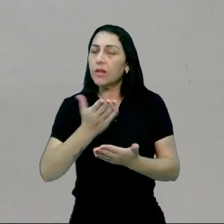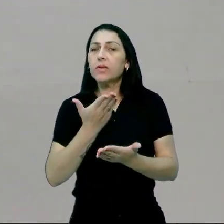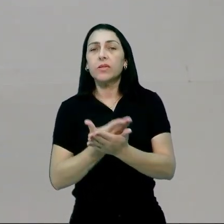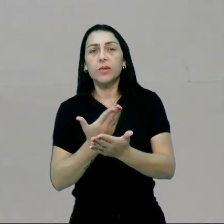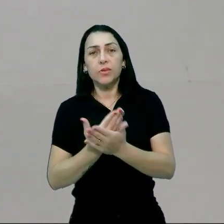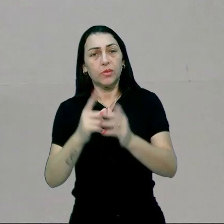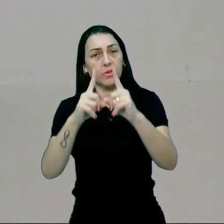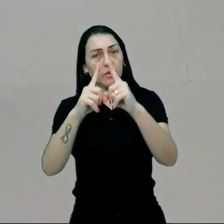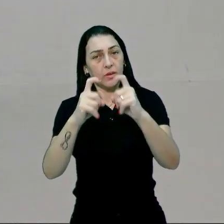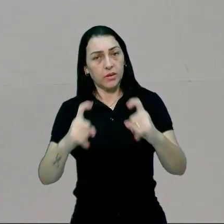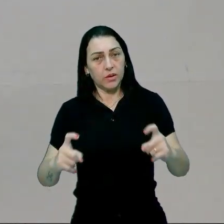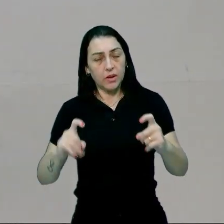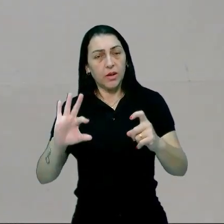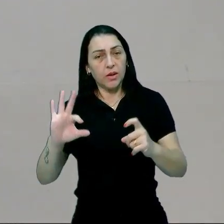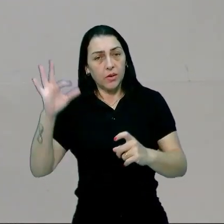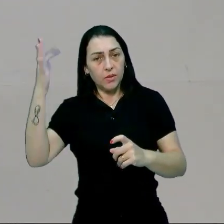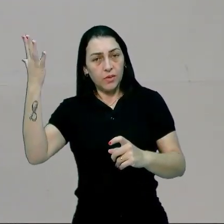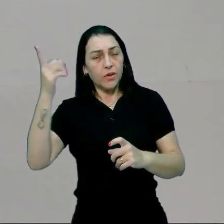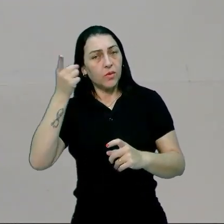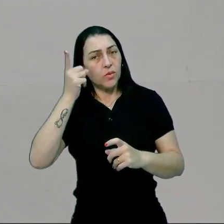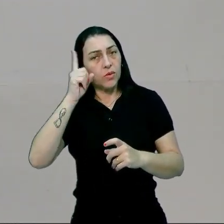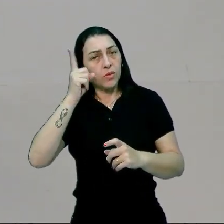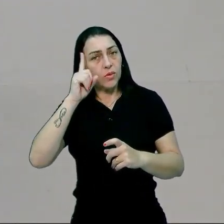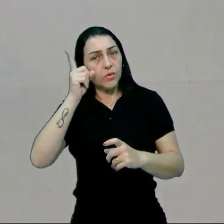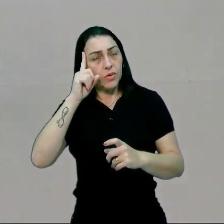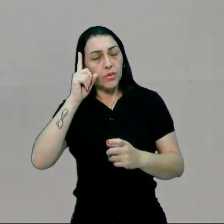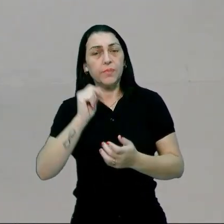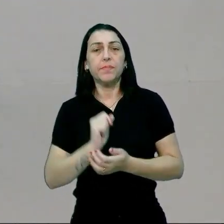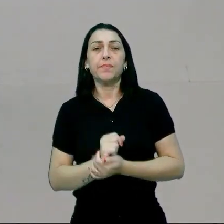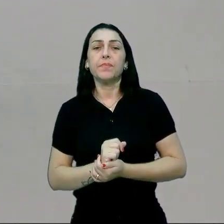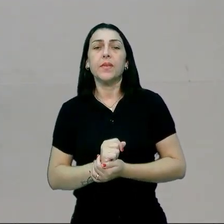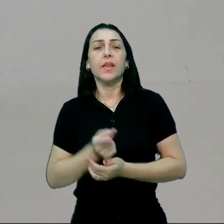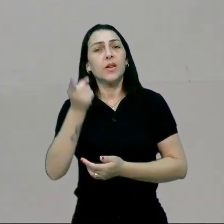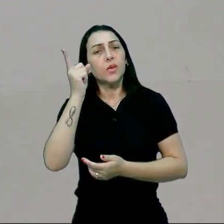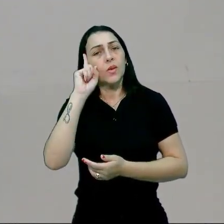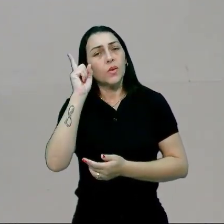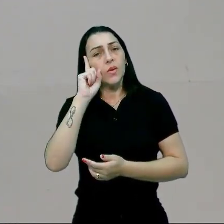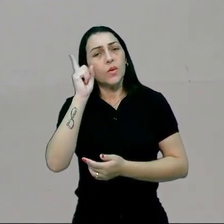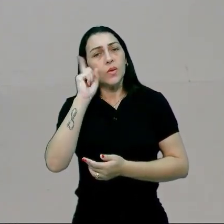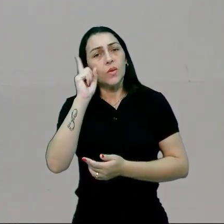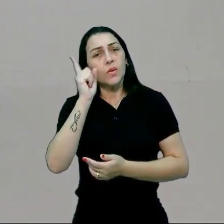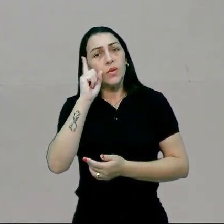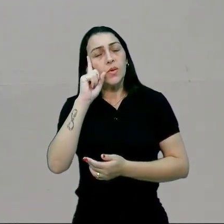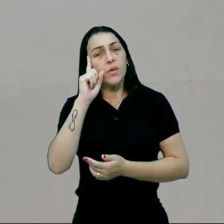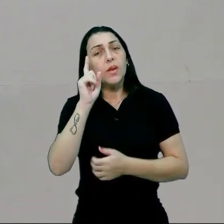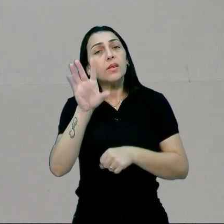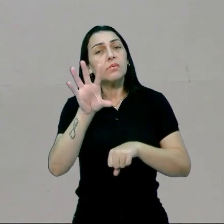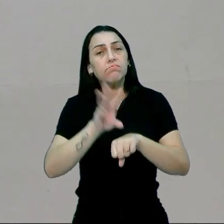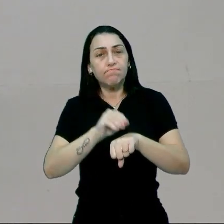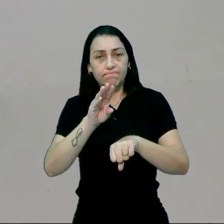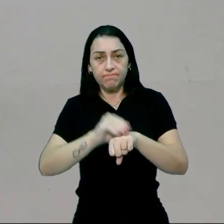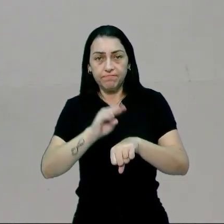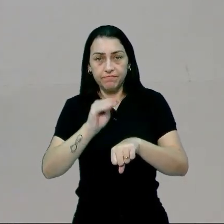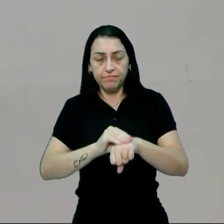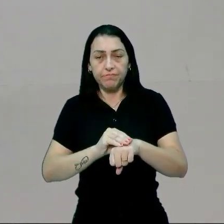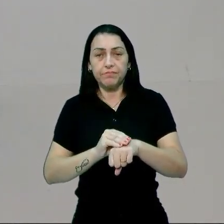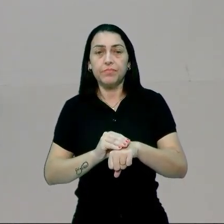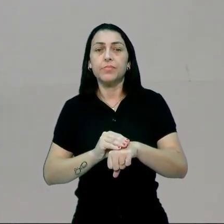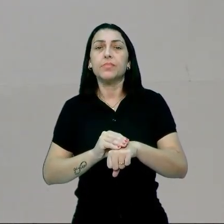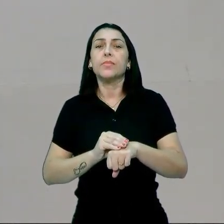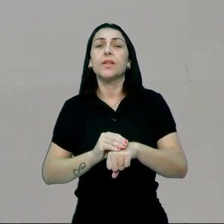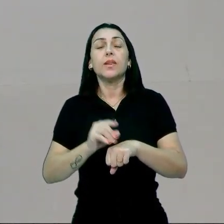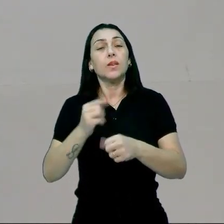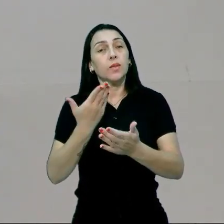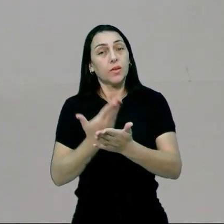estudos científicos acontecendo todos os dias, em todas as áreas do conhecimento. E todos